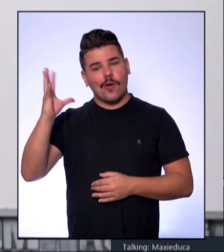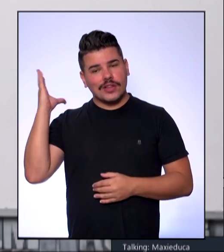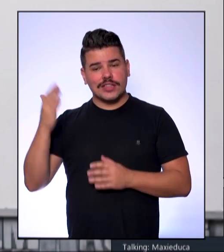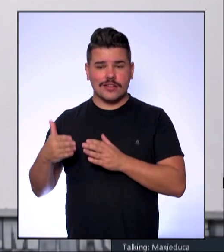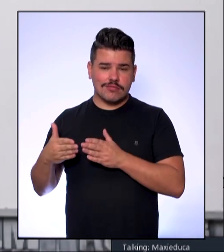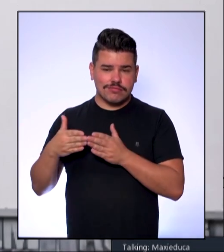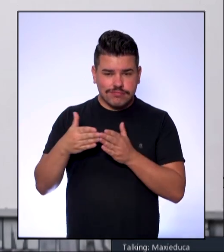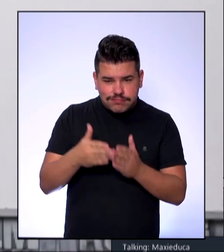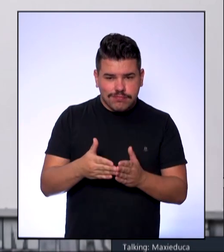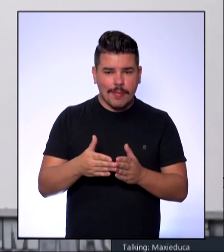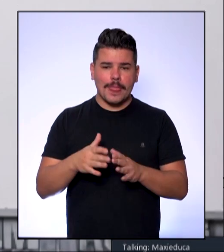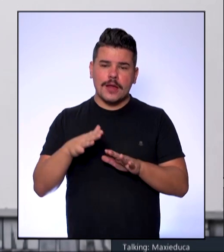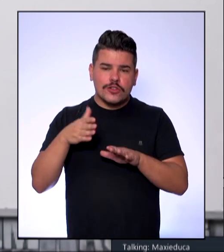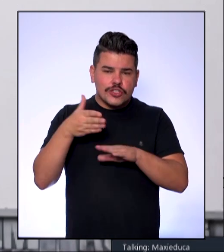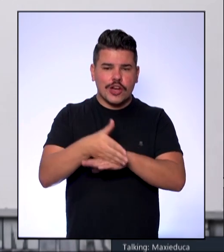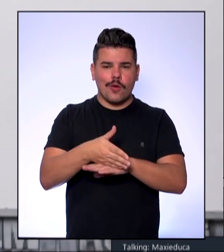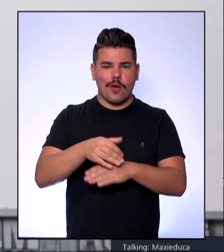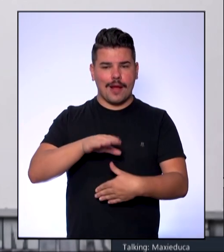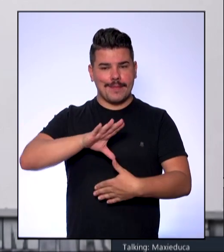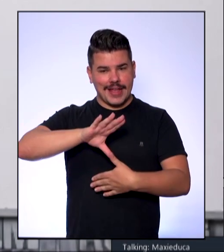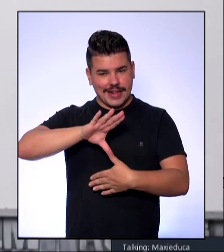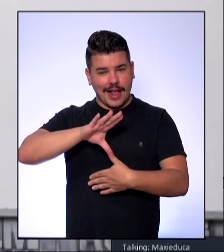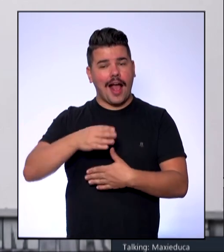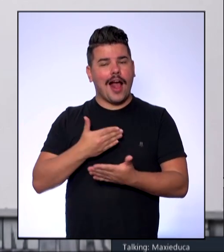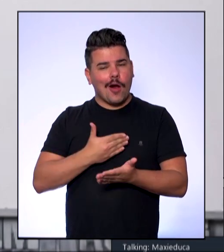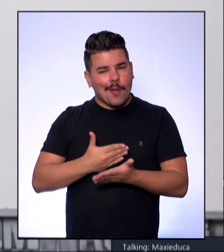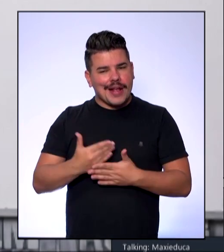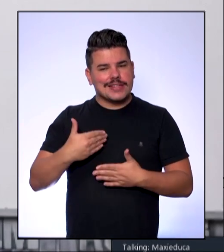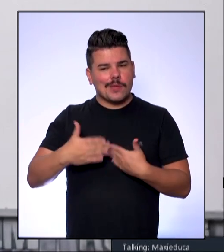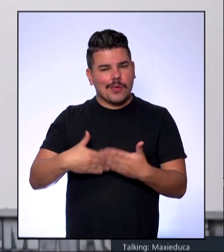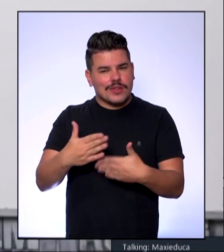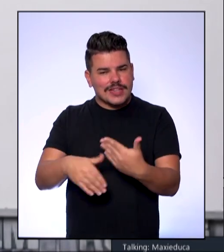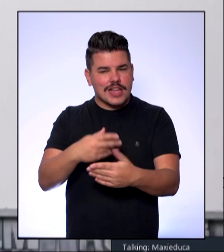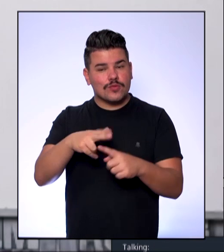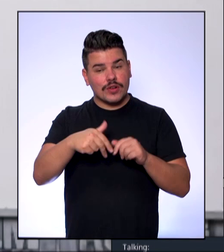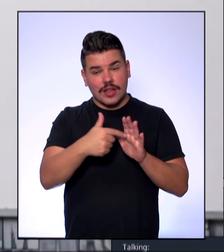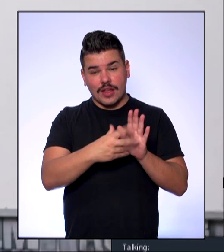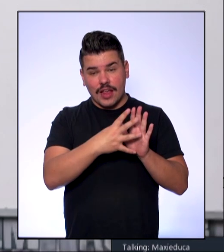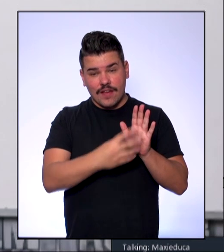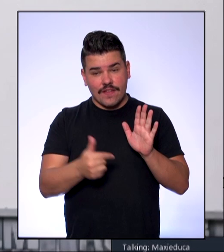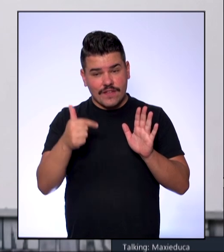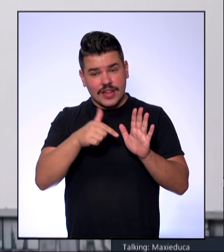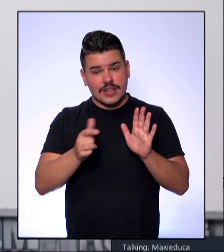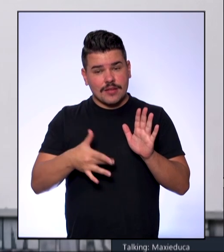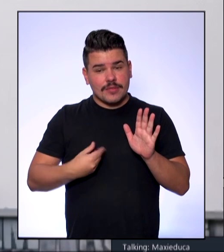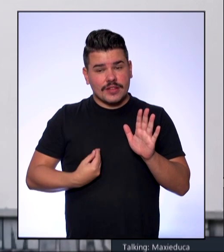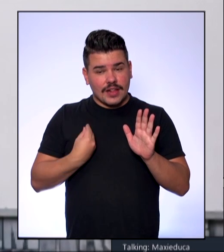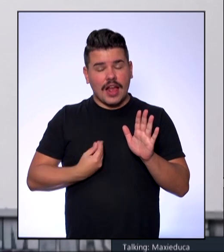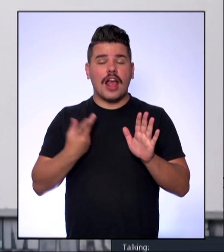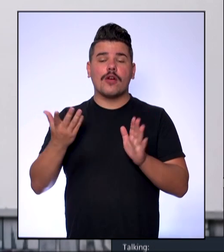já tenho referências, e aí eu começo um processo que nós chamamos de